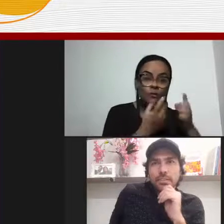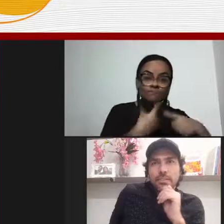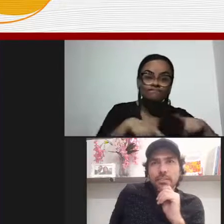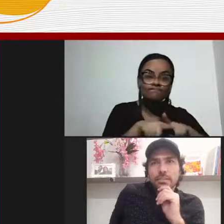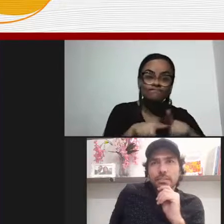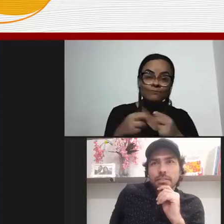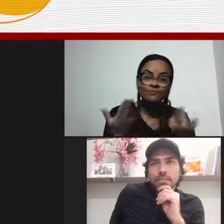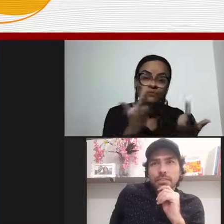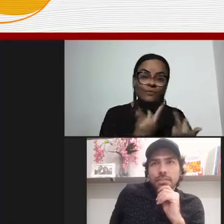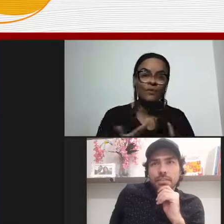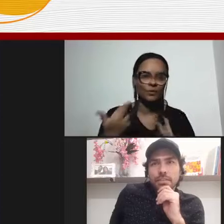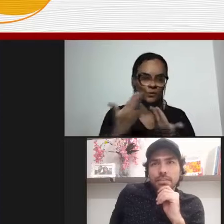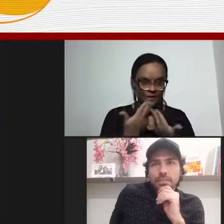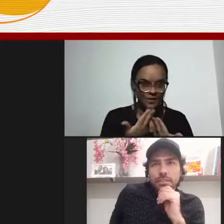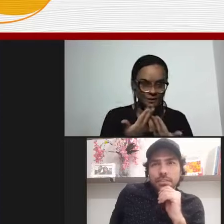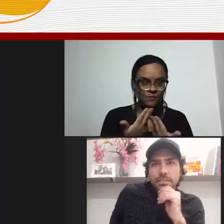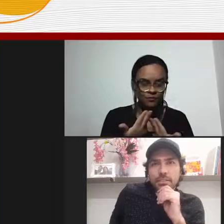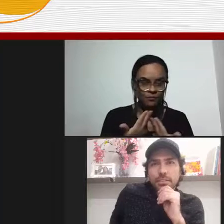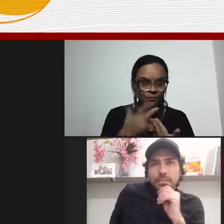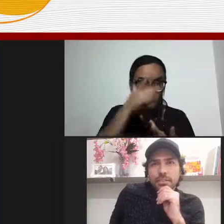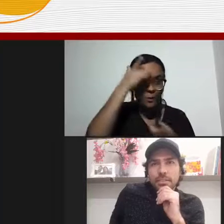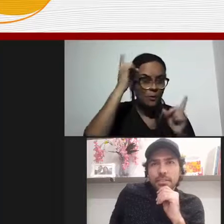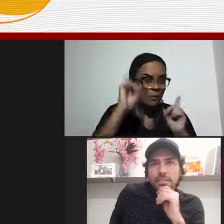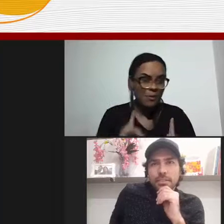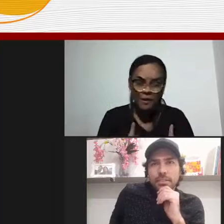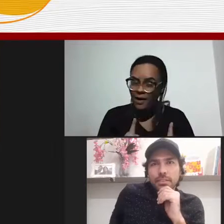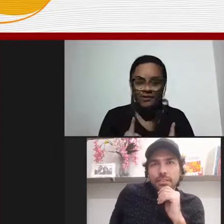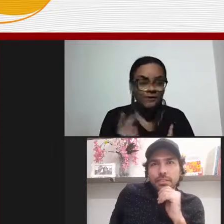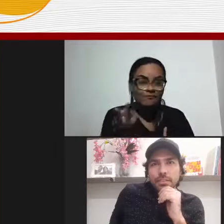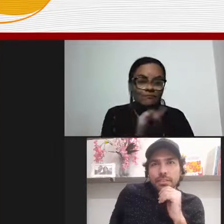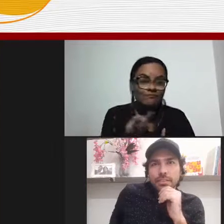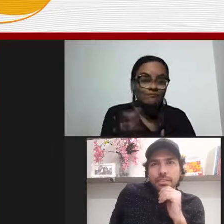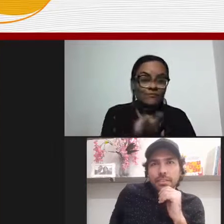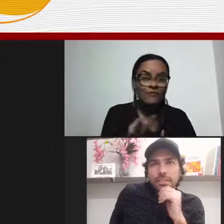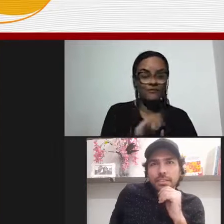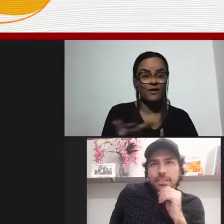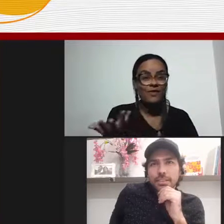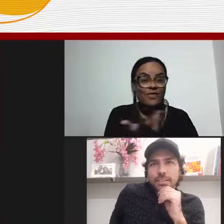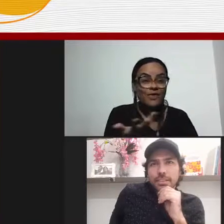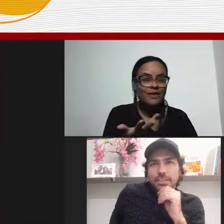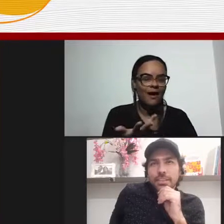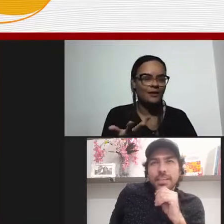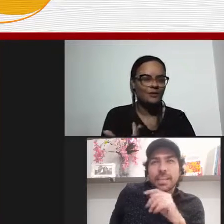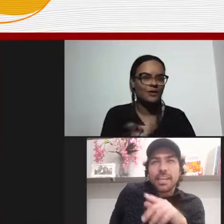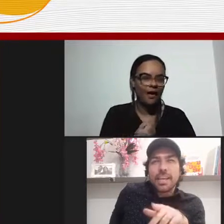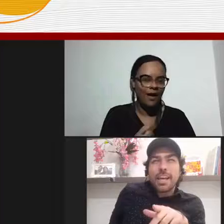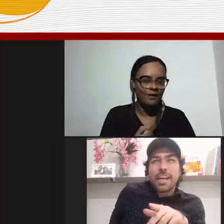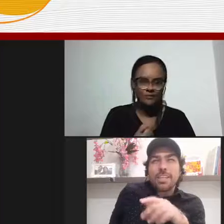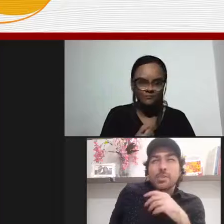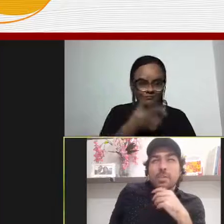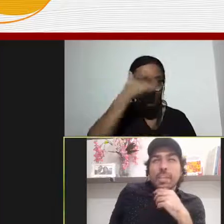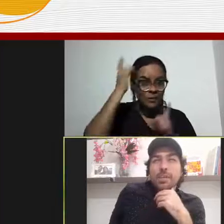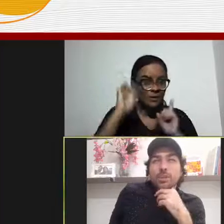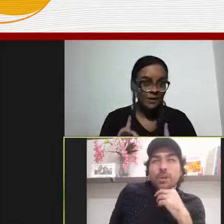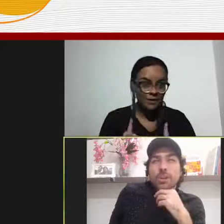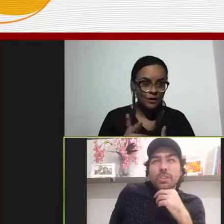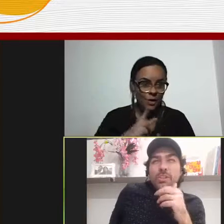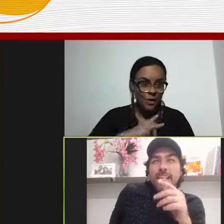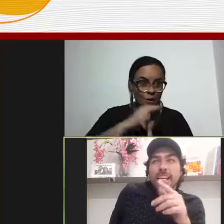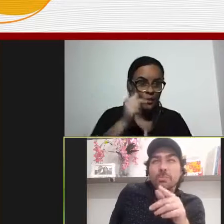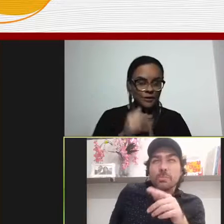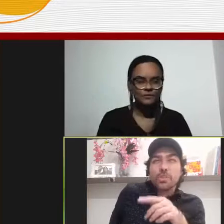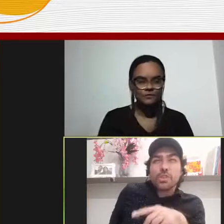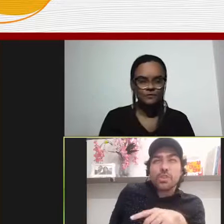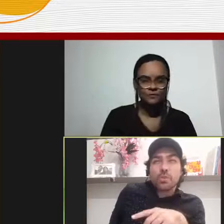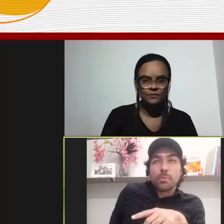mesmo. Porque só quem tem a ganhar somos nós, pessoas com deficiência. André? É isso aí, Clodoaldo. E